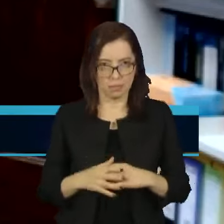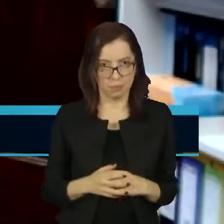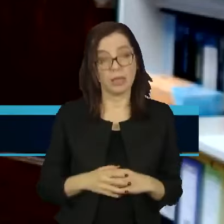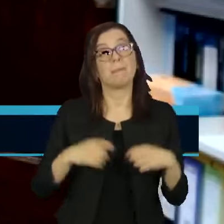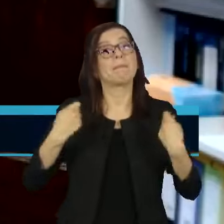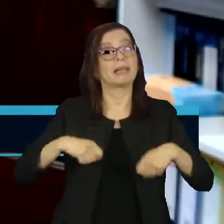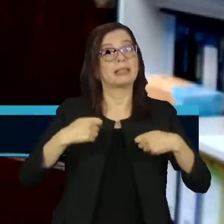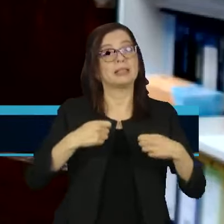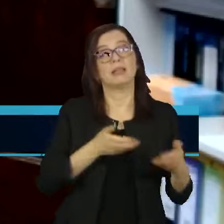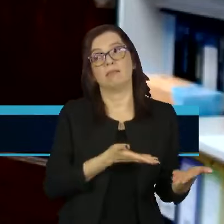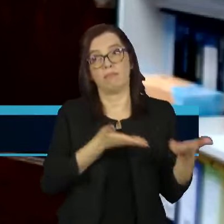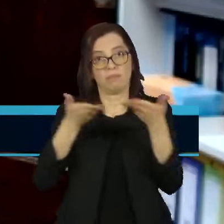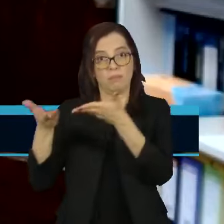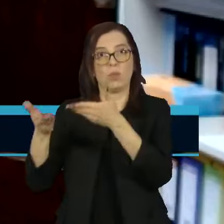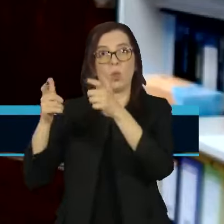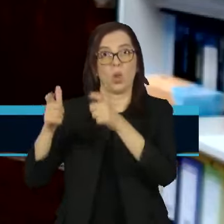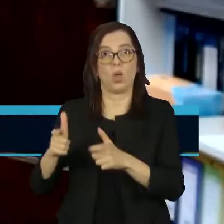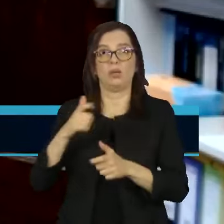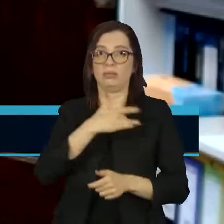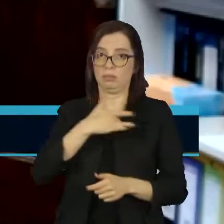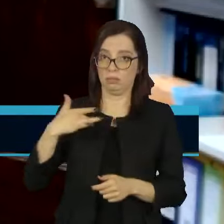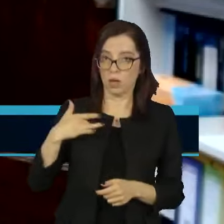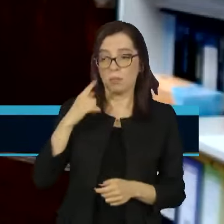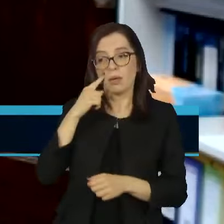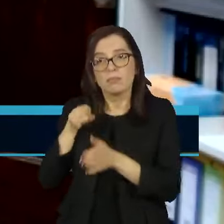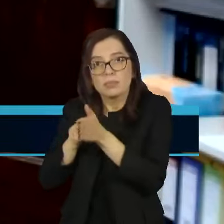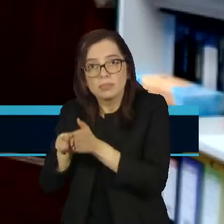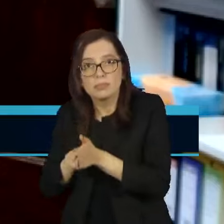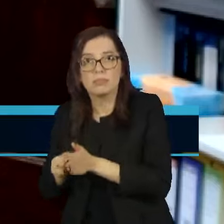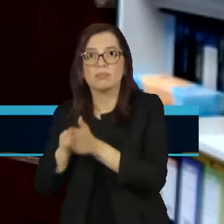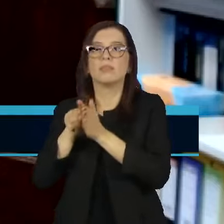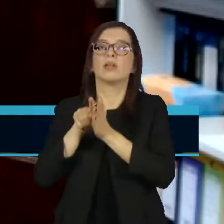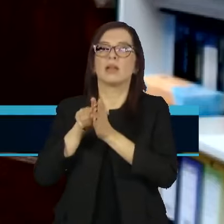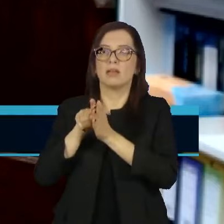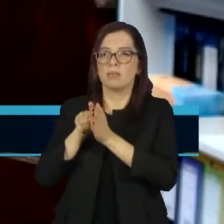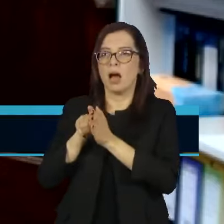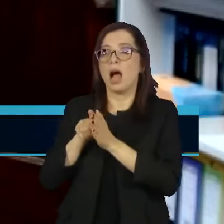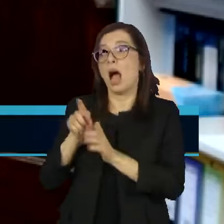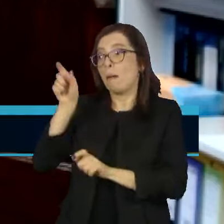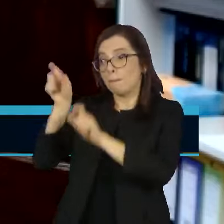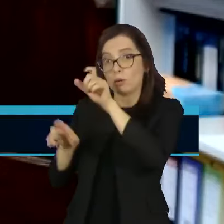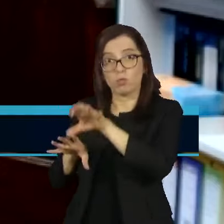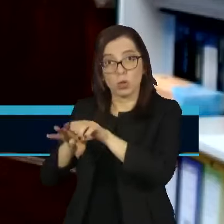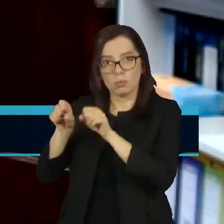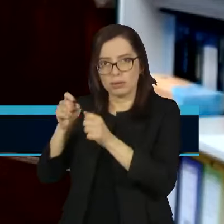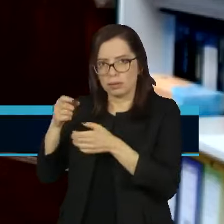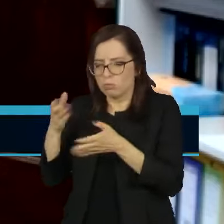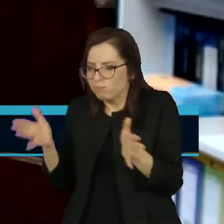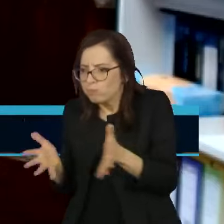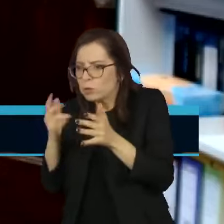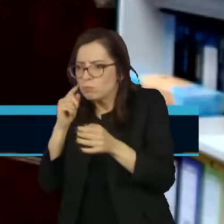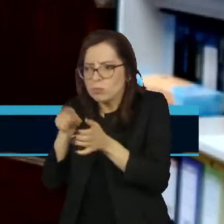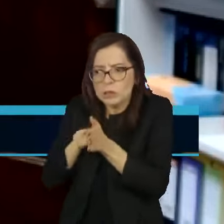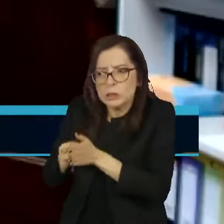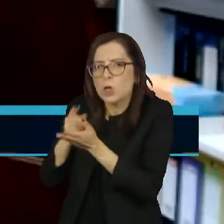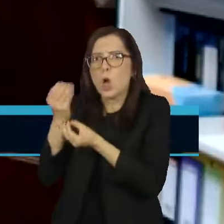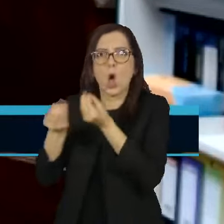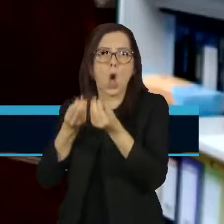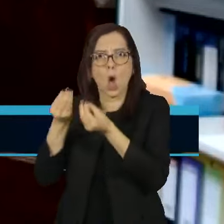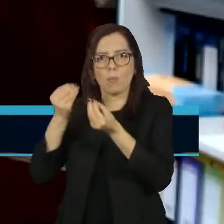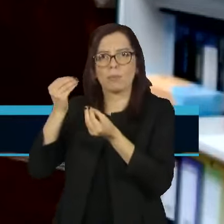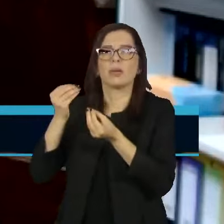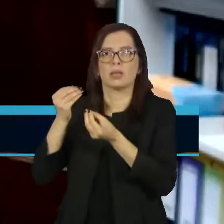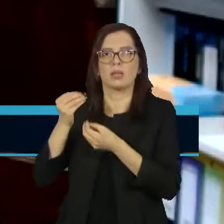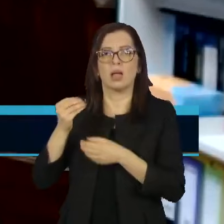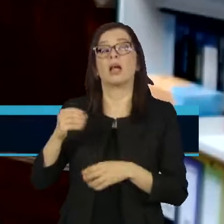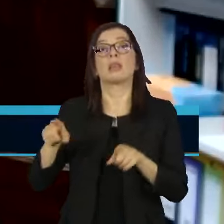de saúde que atuam no SUS, por exemplo, hospitais particulares, muito importante os hospitais particulares, para